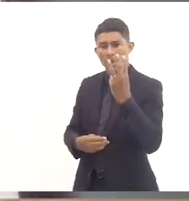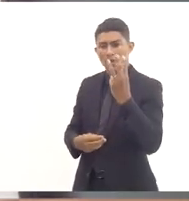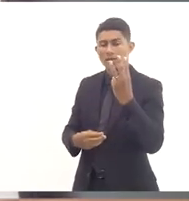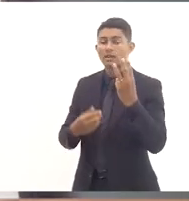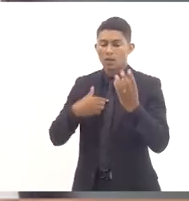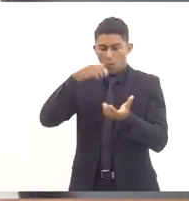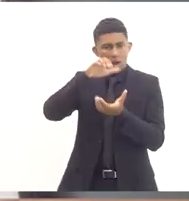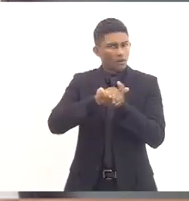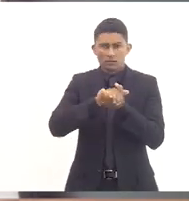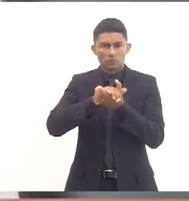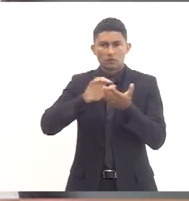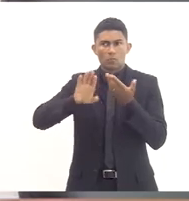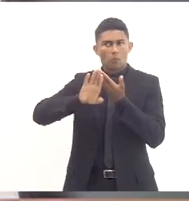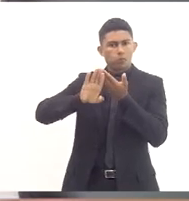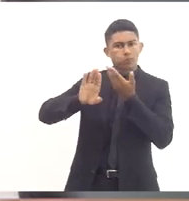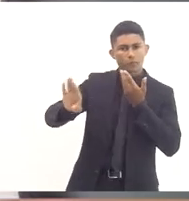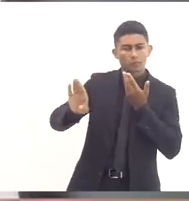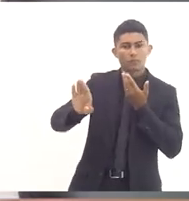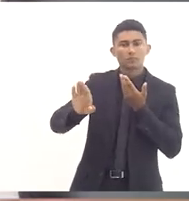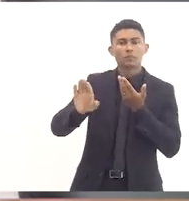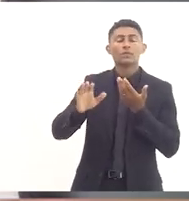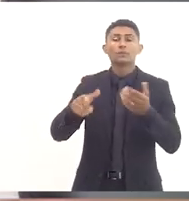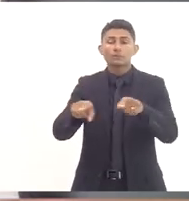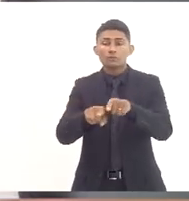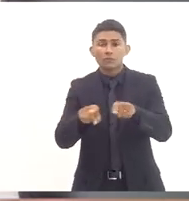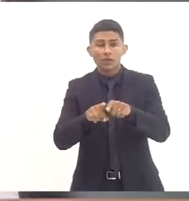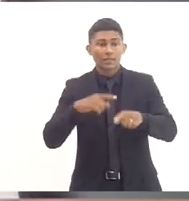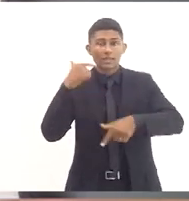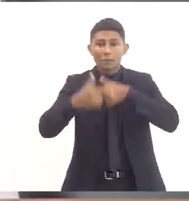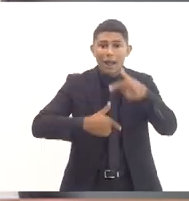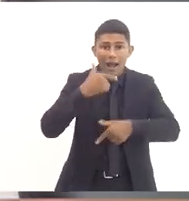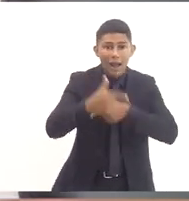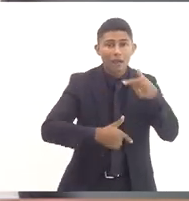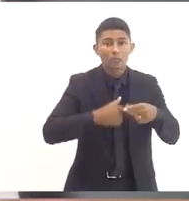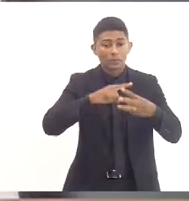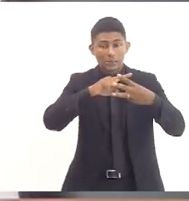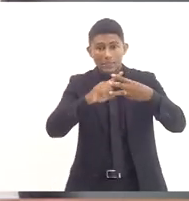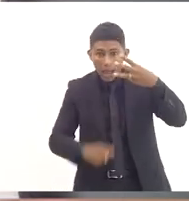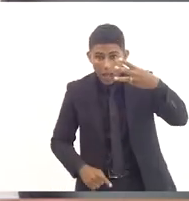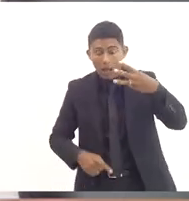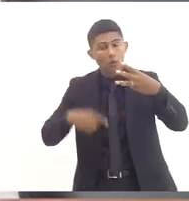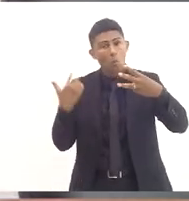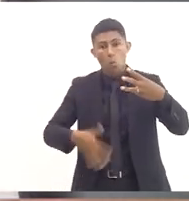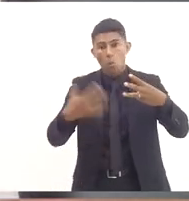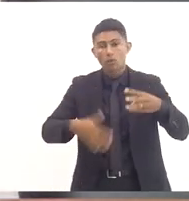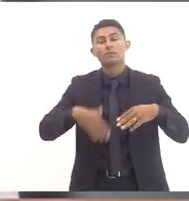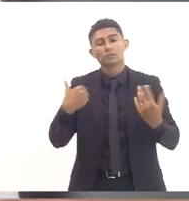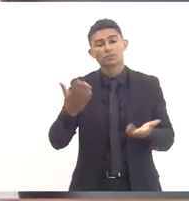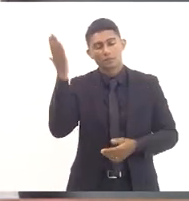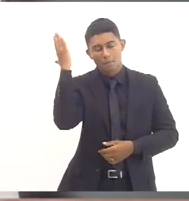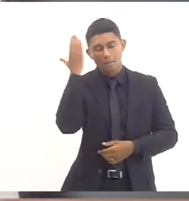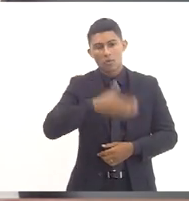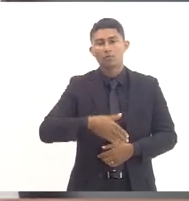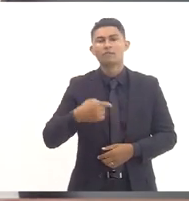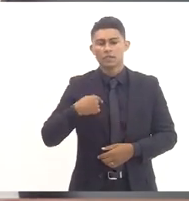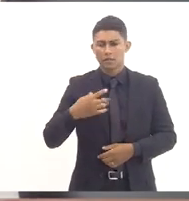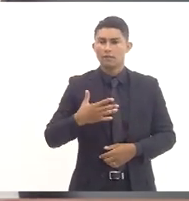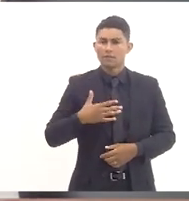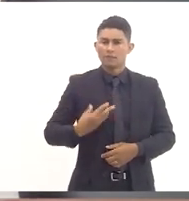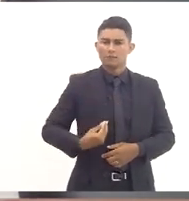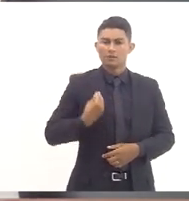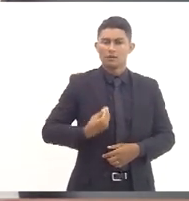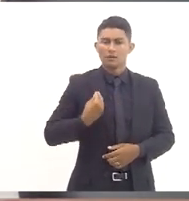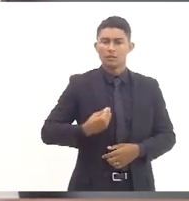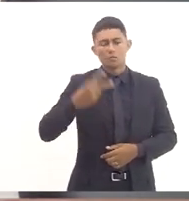trabalhando em três lugares Então isso é a prova que eu acho que eu fiz uma boa escolha e